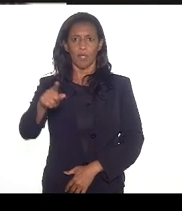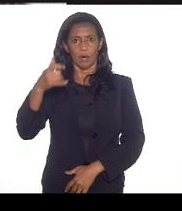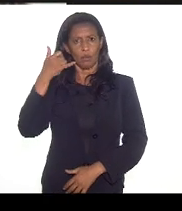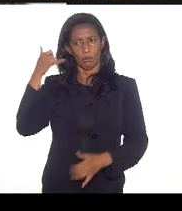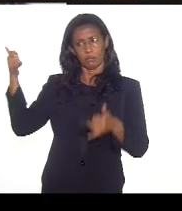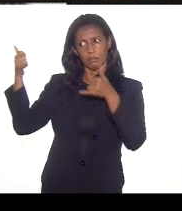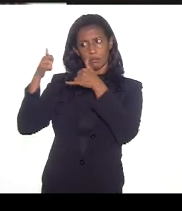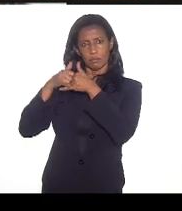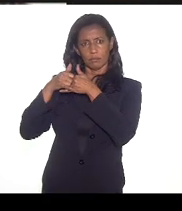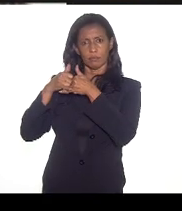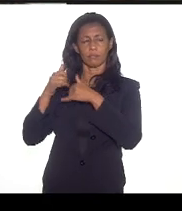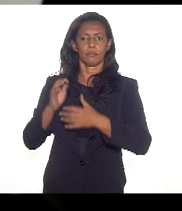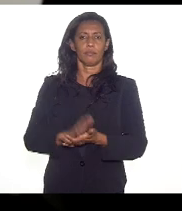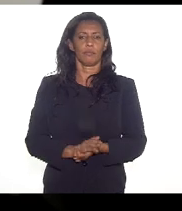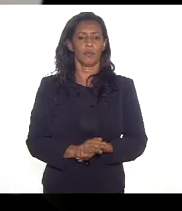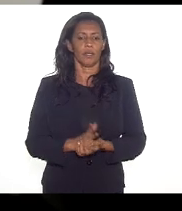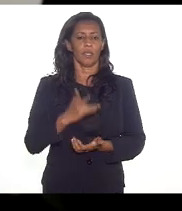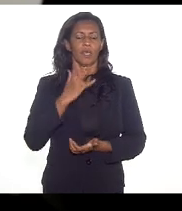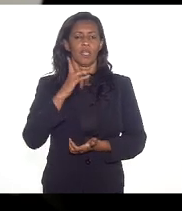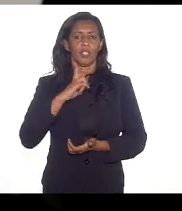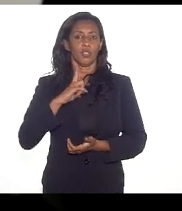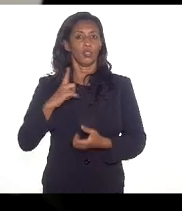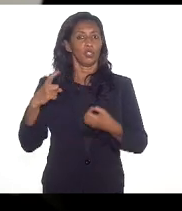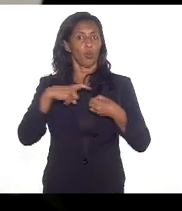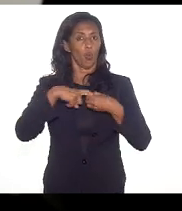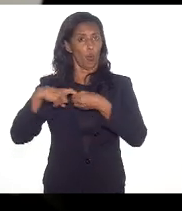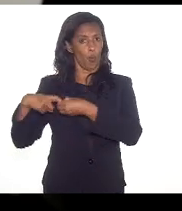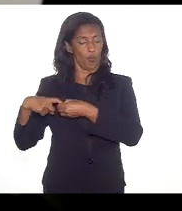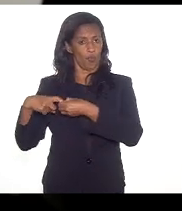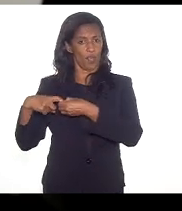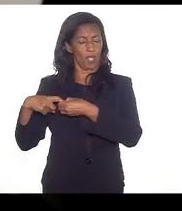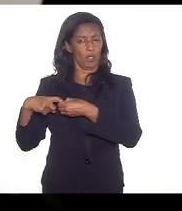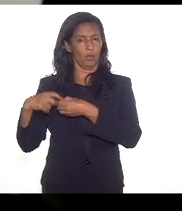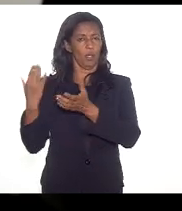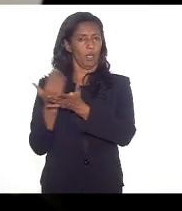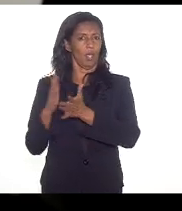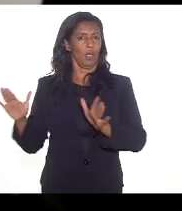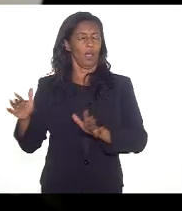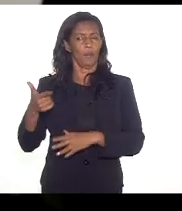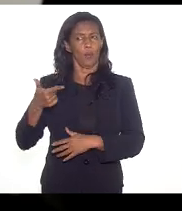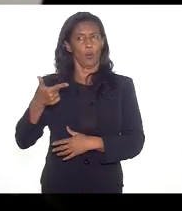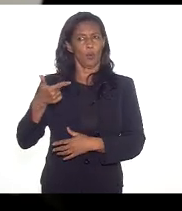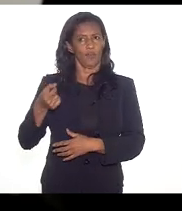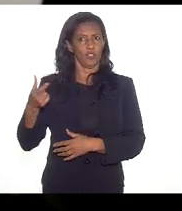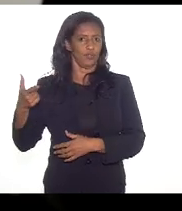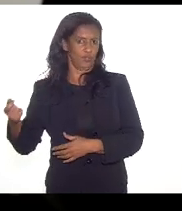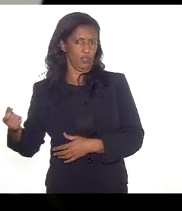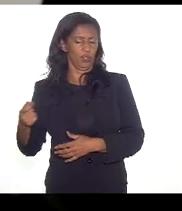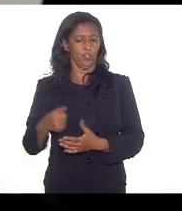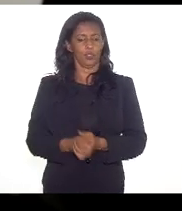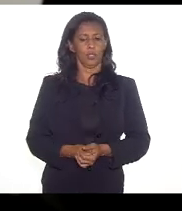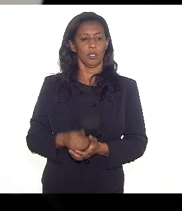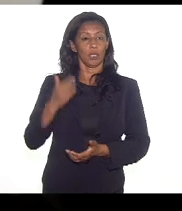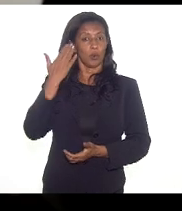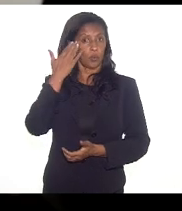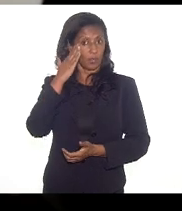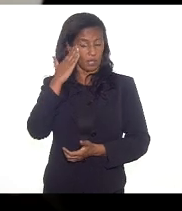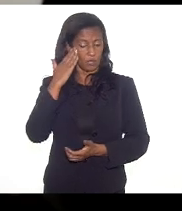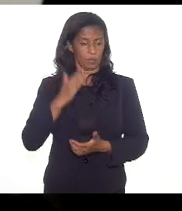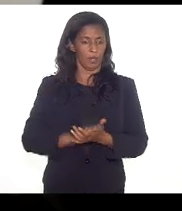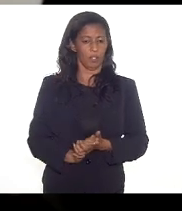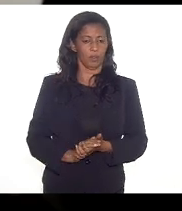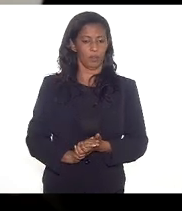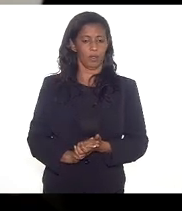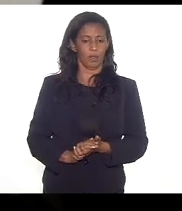comigo, ele disse que tinha um convênio no Confaz que expirou final de 20, e que o entendimento do Confaz, que é